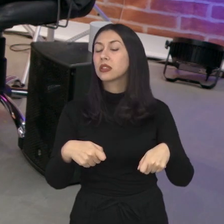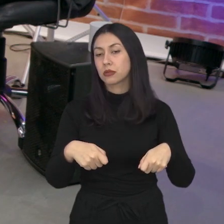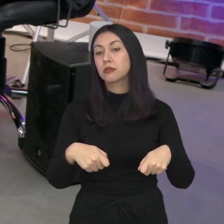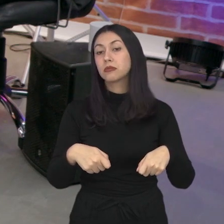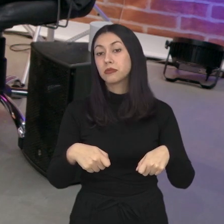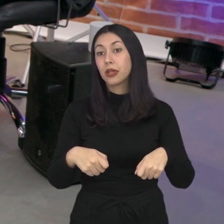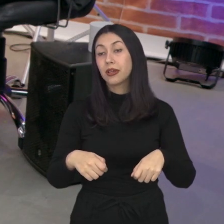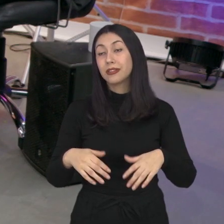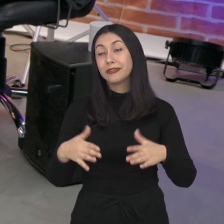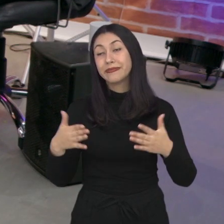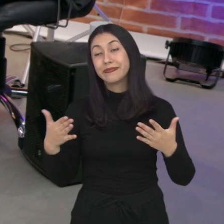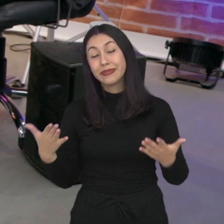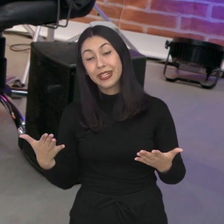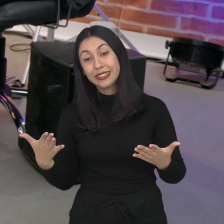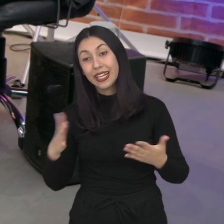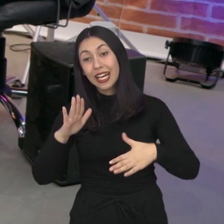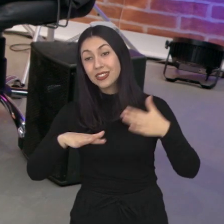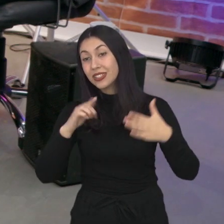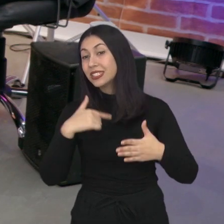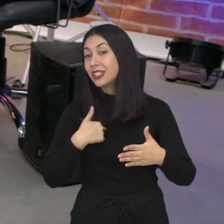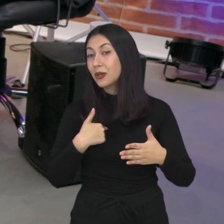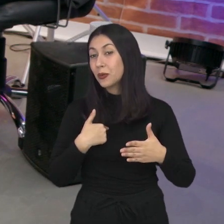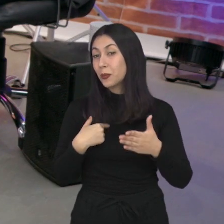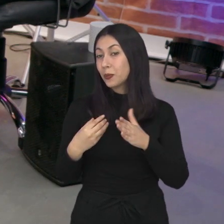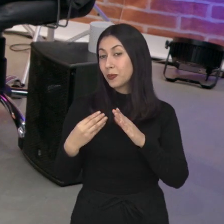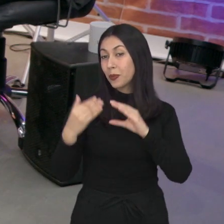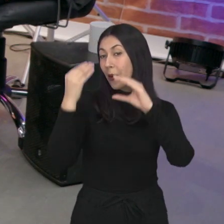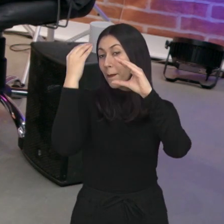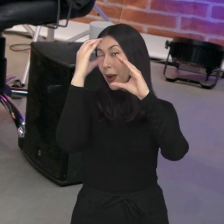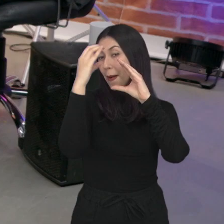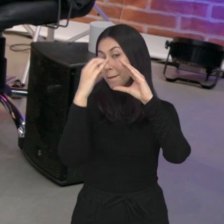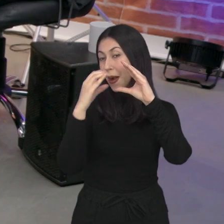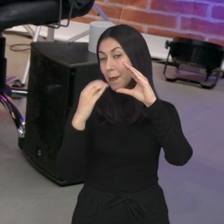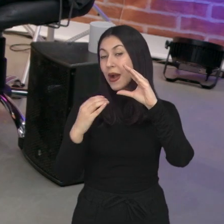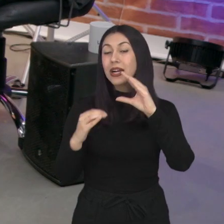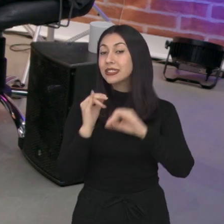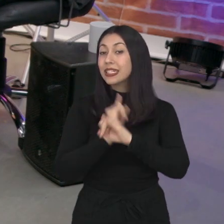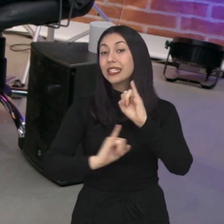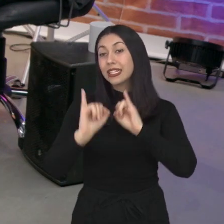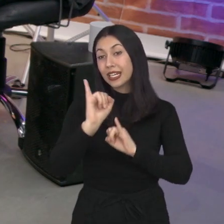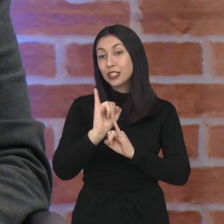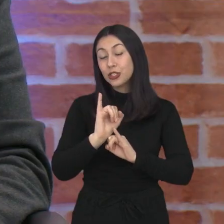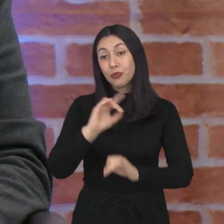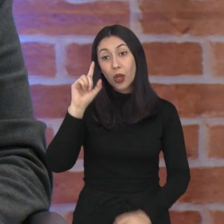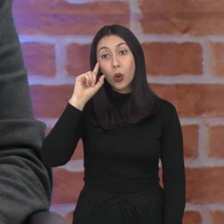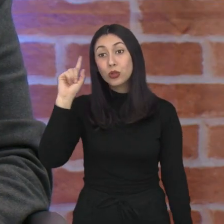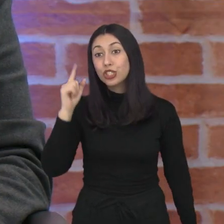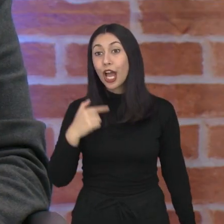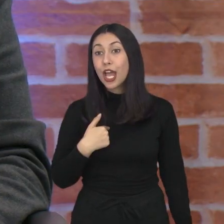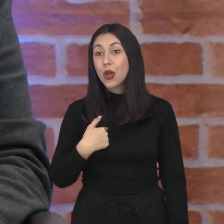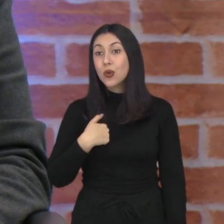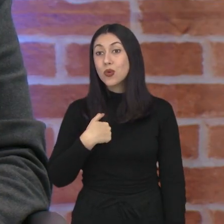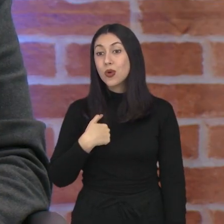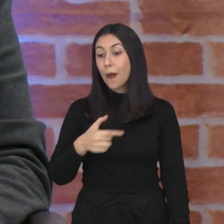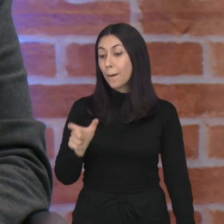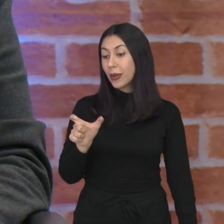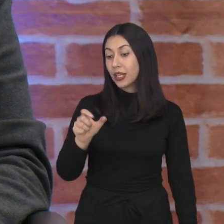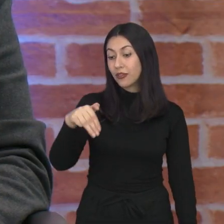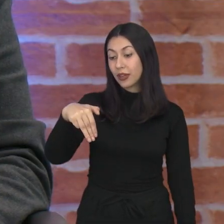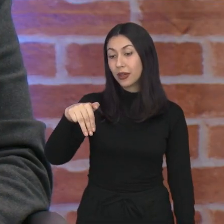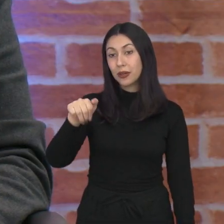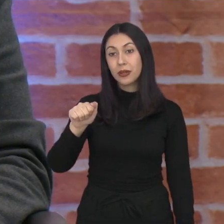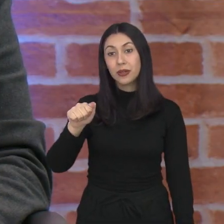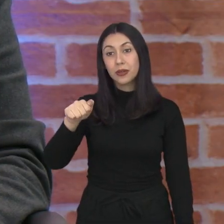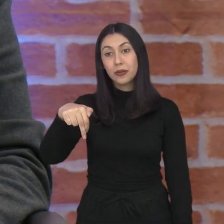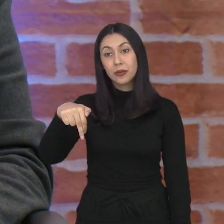competentes. Mas quando eu publico direto na internet, eu nunca esqueço que eu escrevi mansão